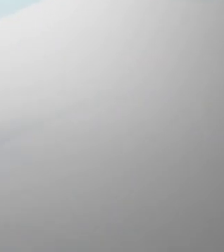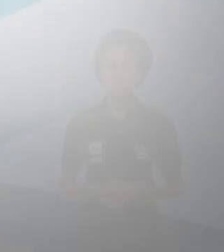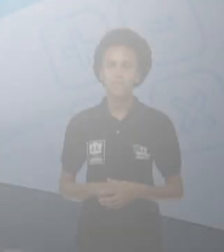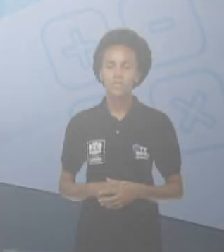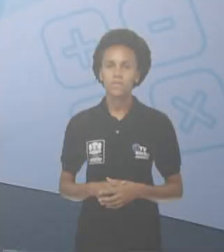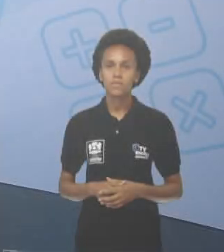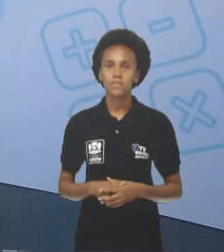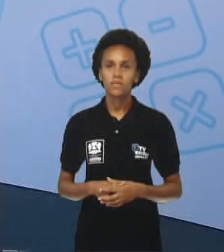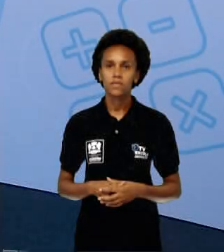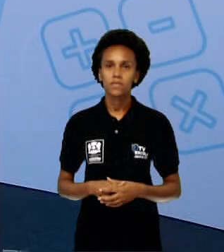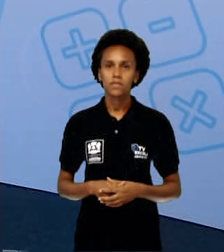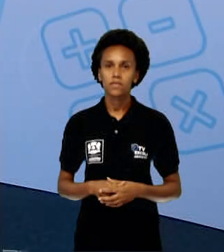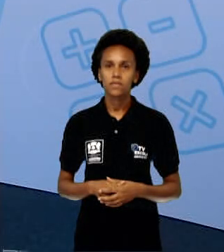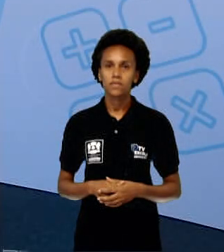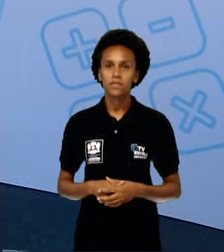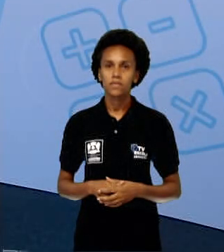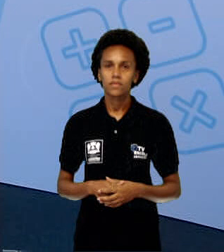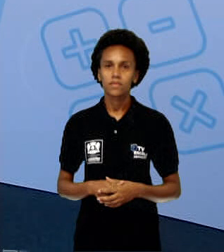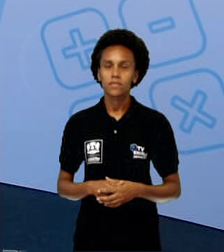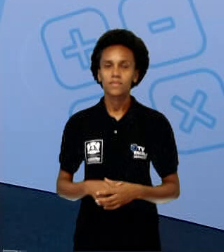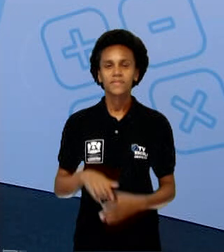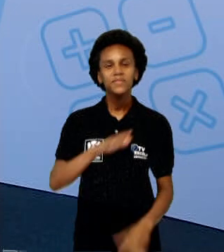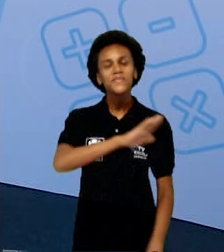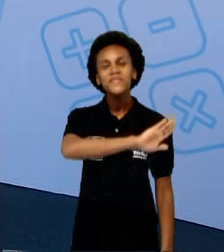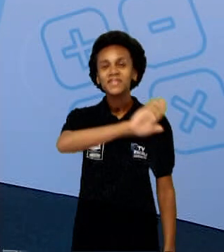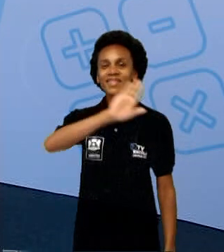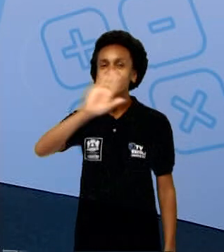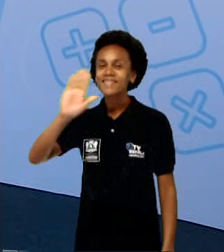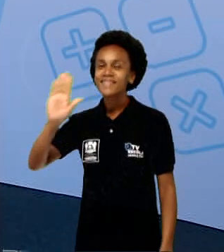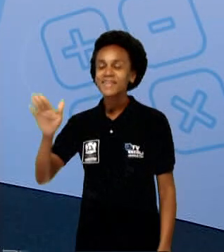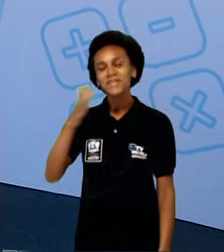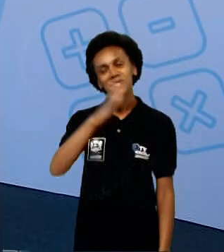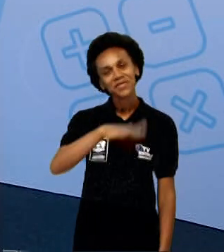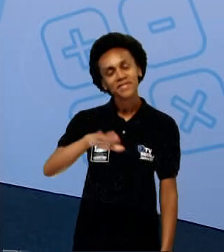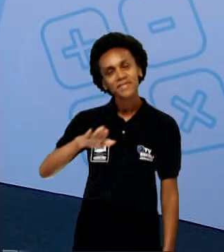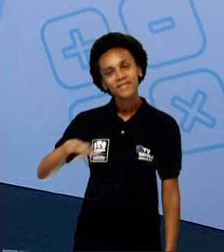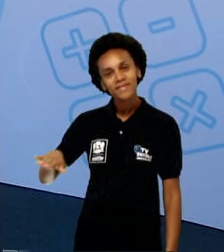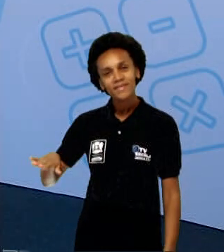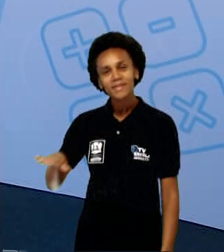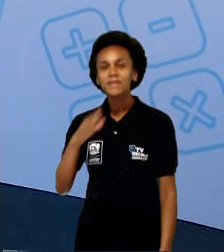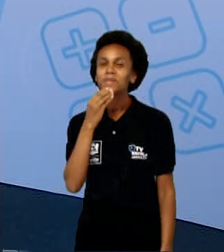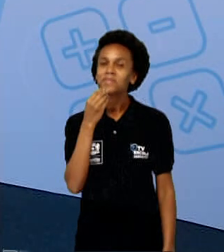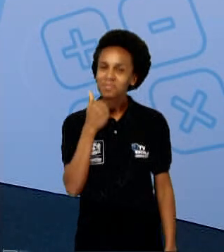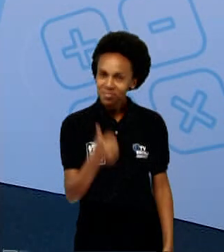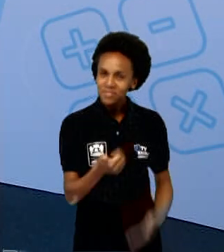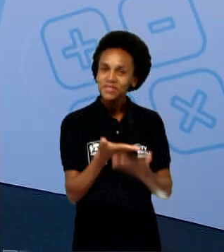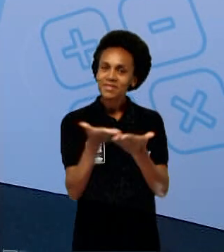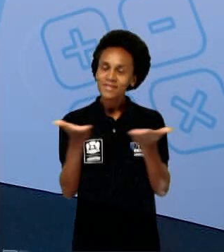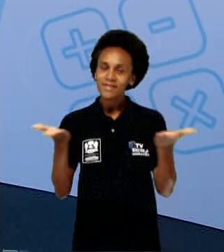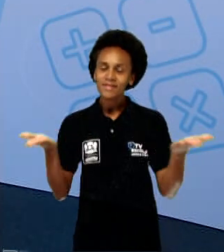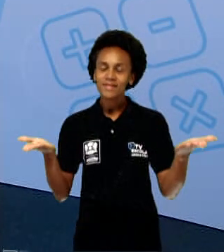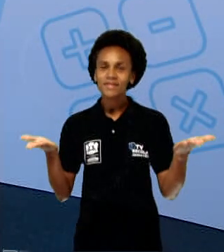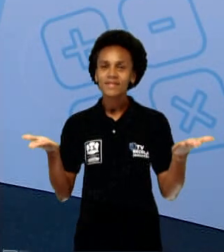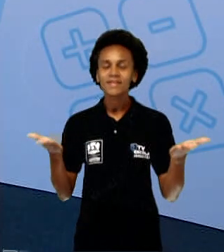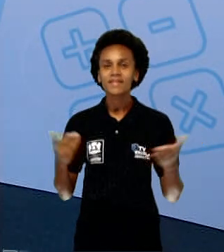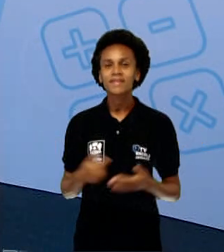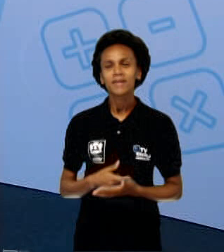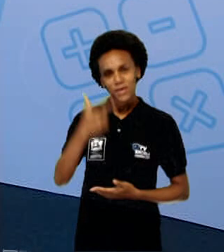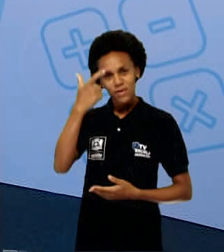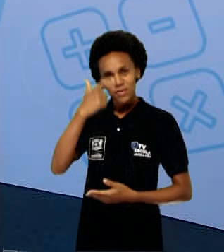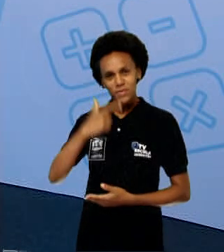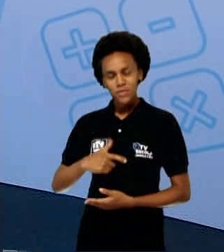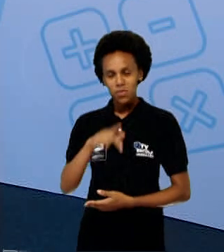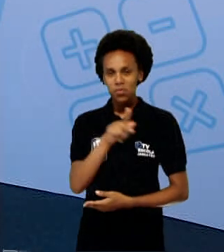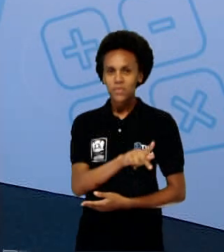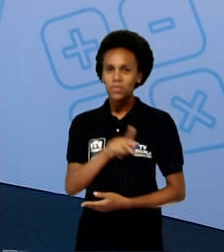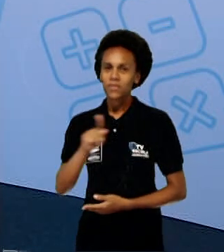aí o Olá crianças tudo bem com vocês sou